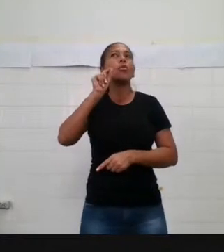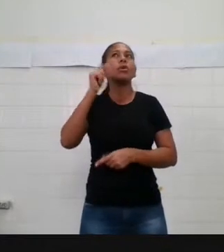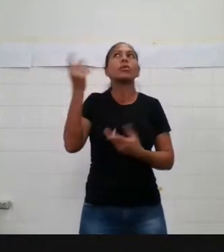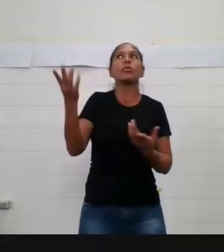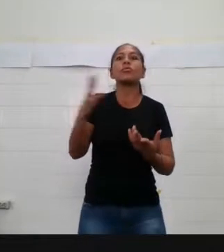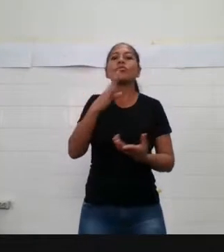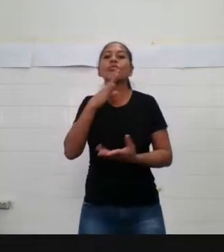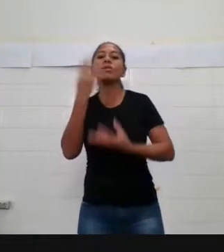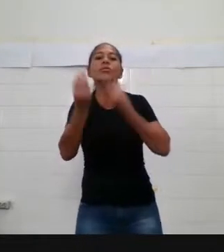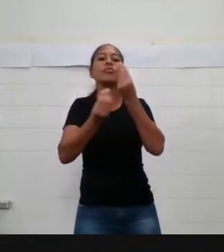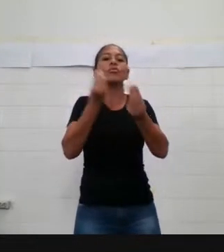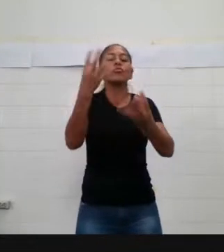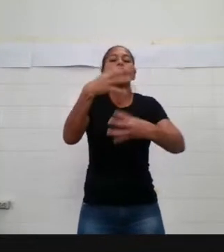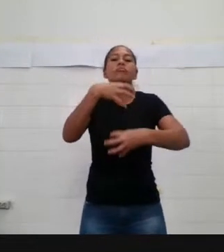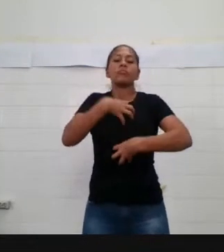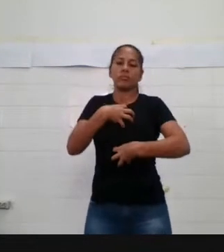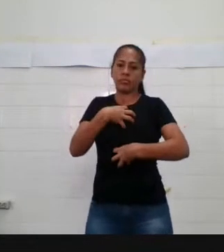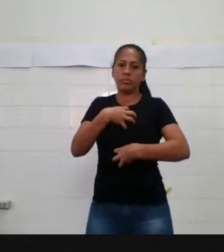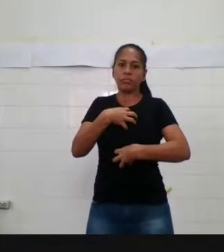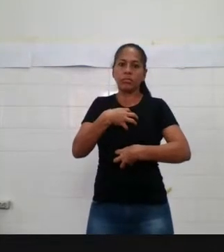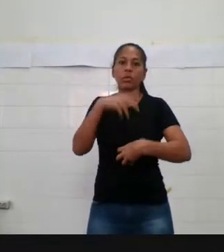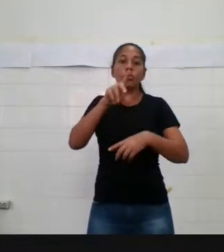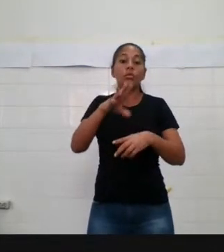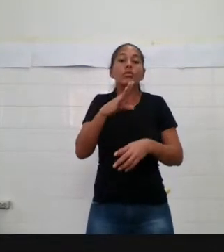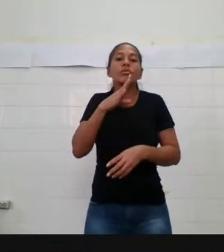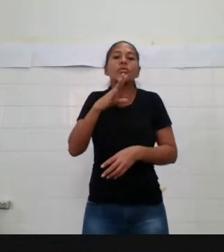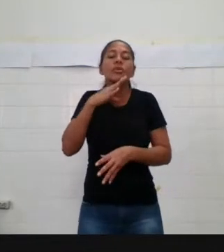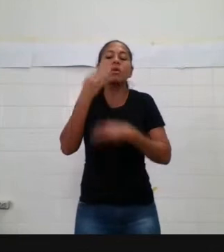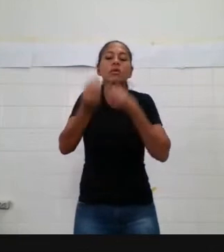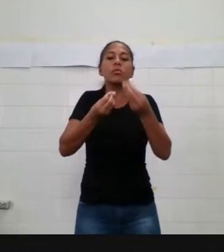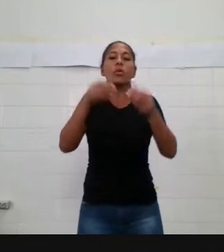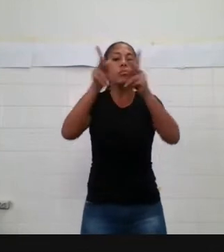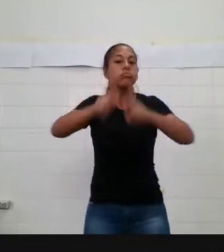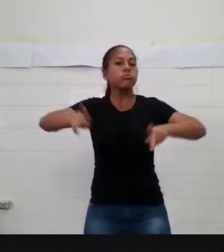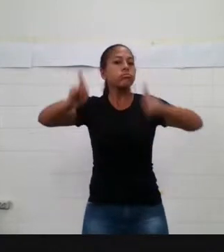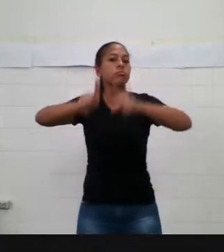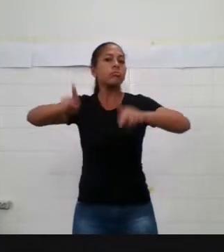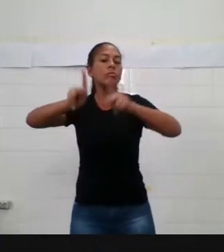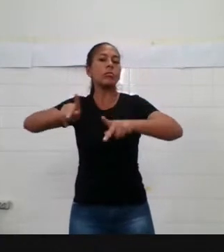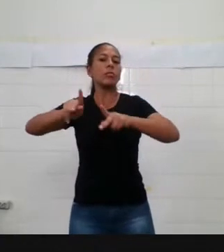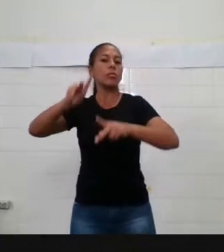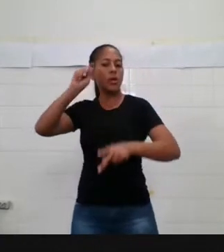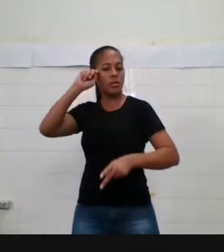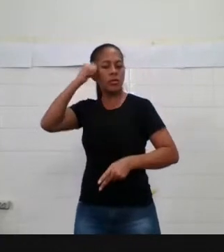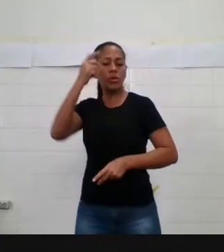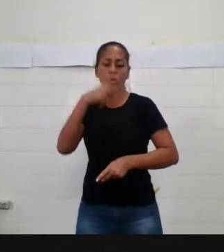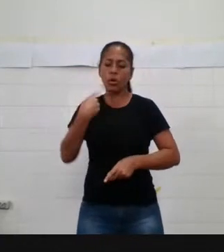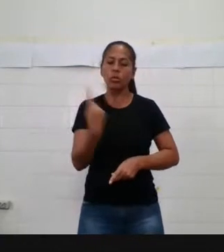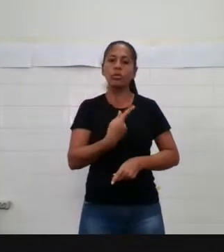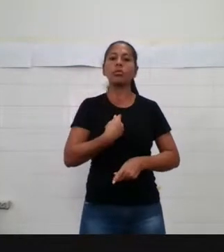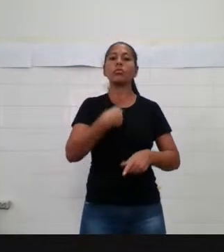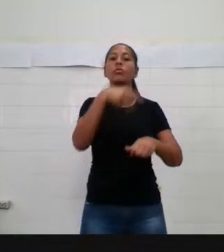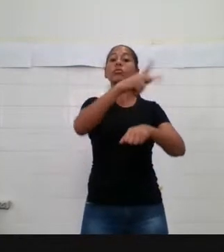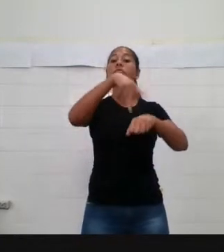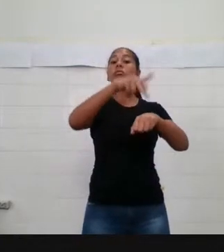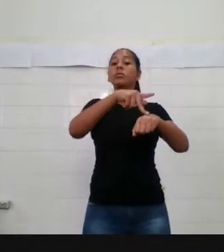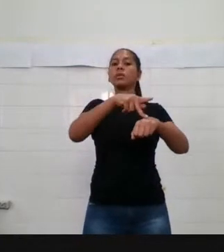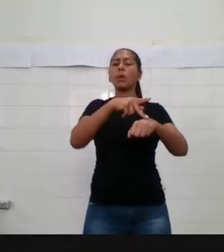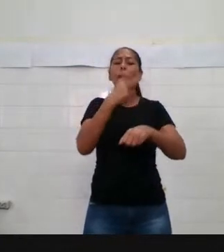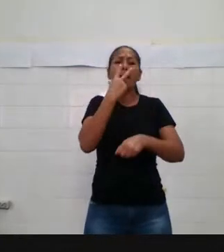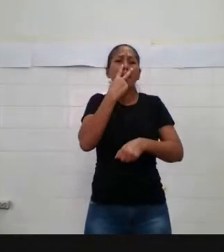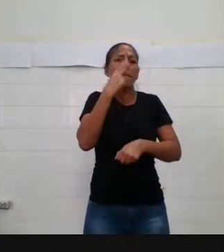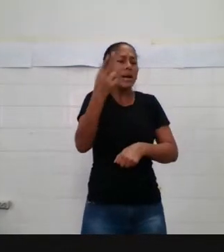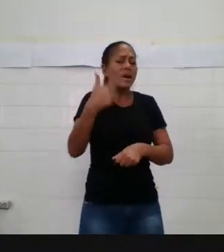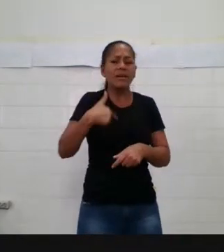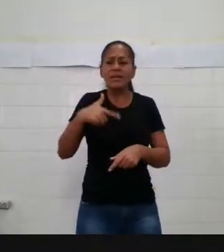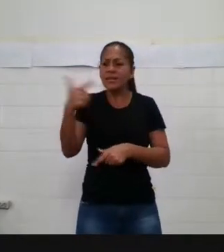Porque quando nós falamos das populações afro-brasileiras, das populações negras no nosso país, parece que nós estamos falando de uma população que não tem